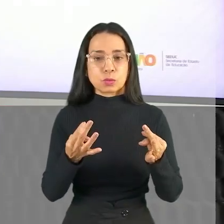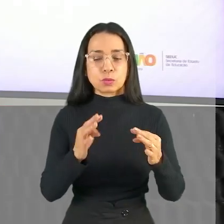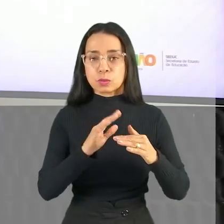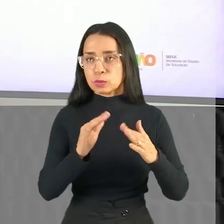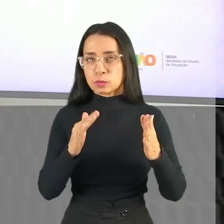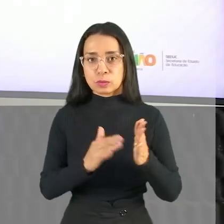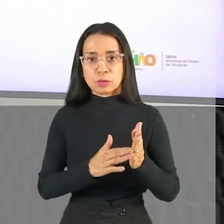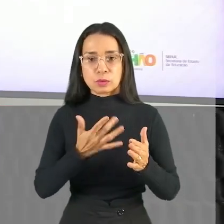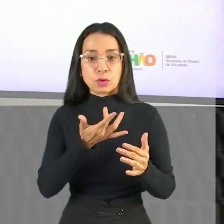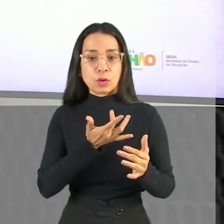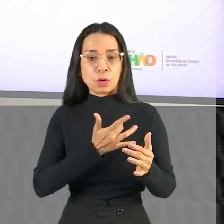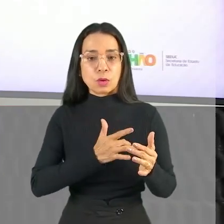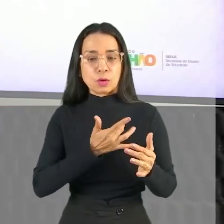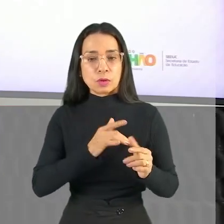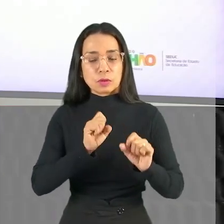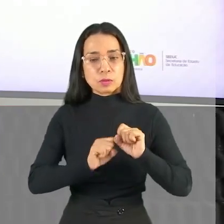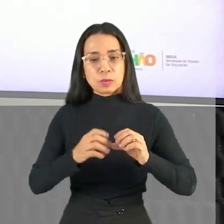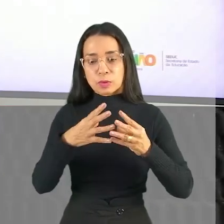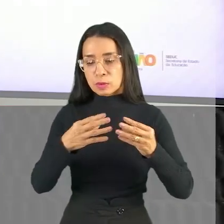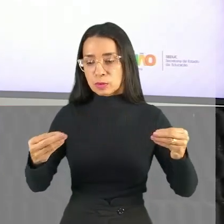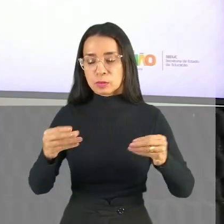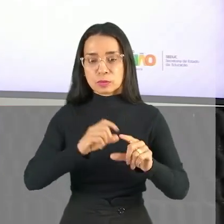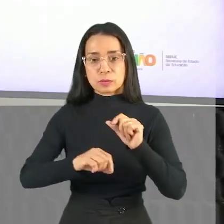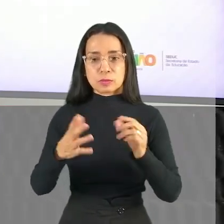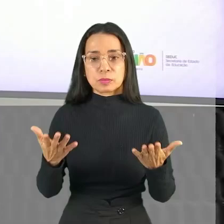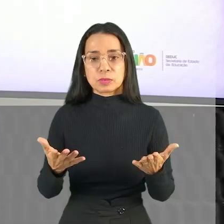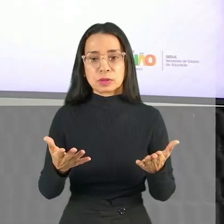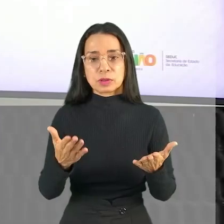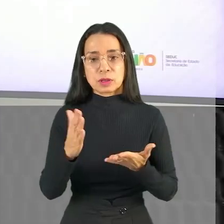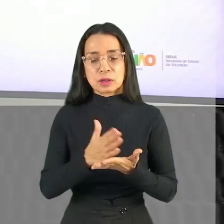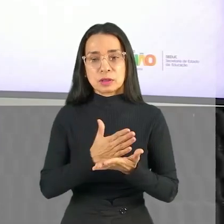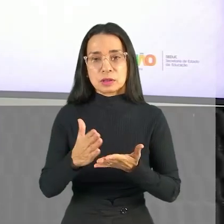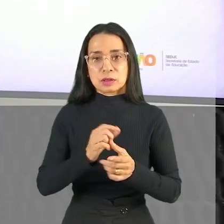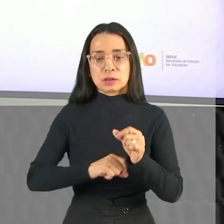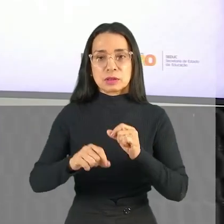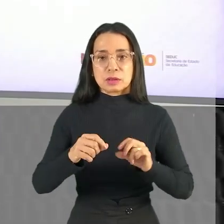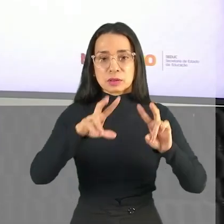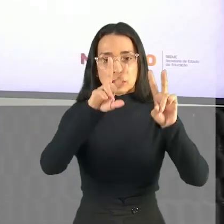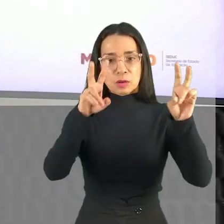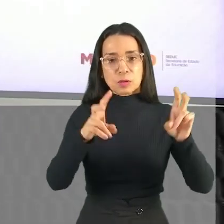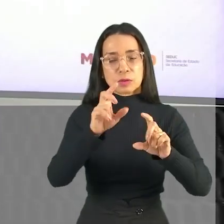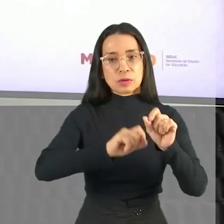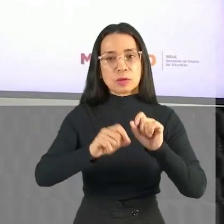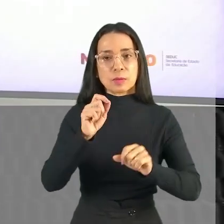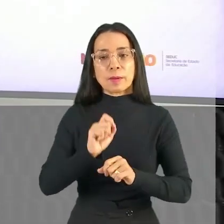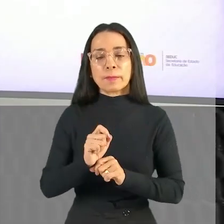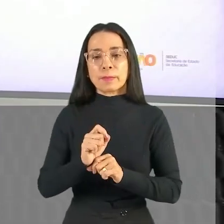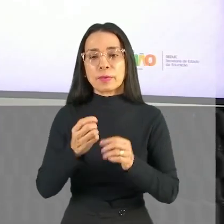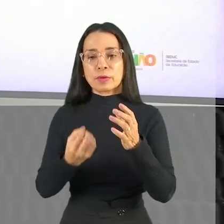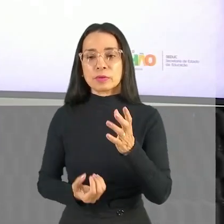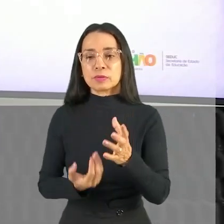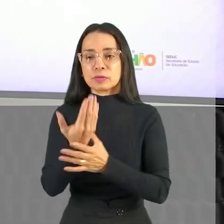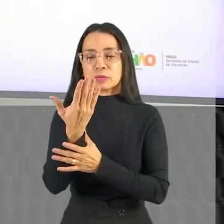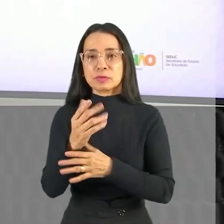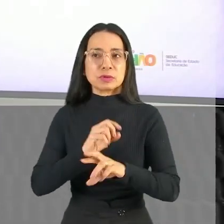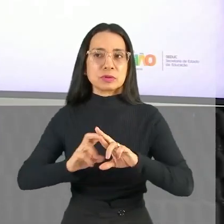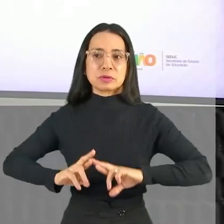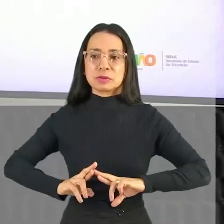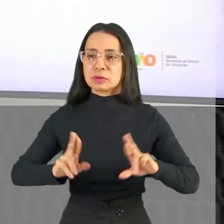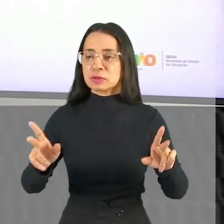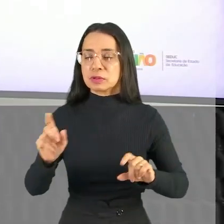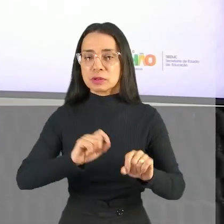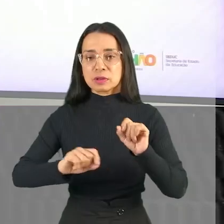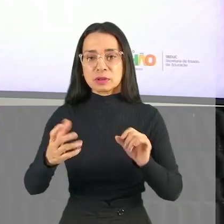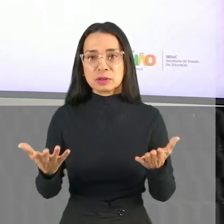hora da redação possam sumir. Isso mesmo. Às vezes, o tema pode vir de uma maneira bem diferente